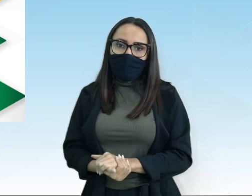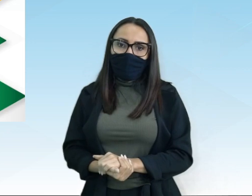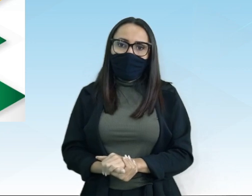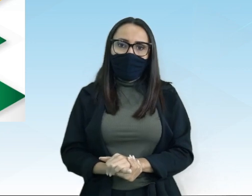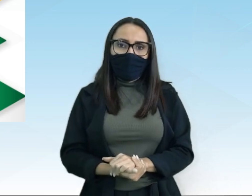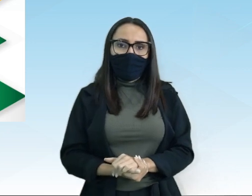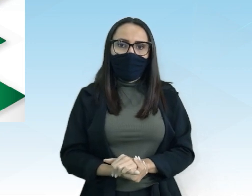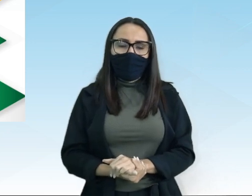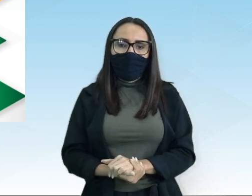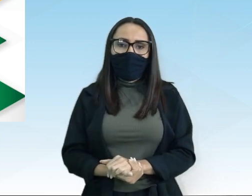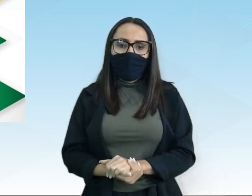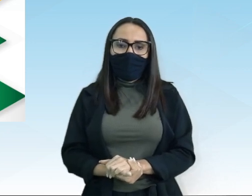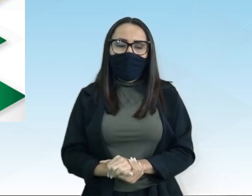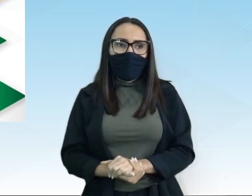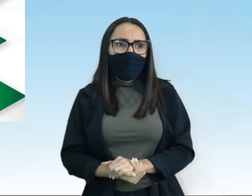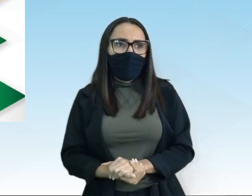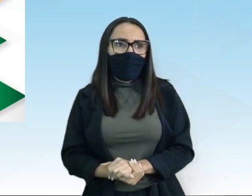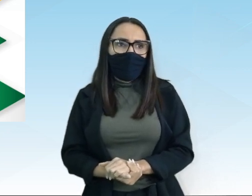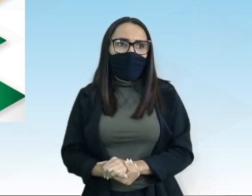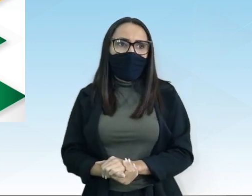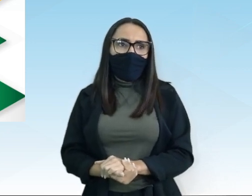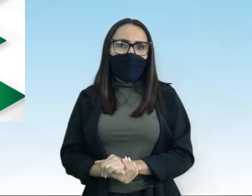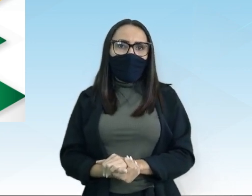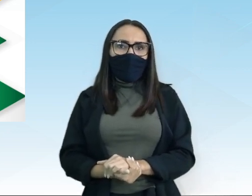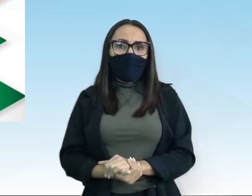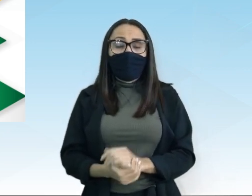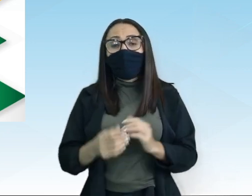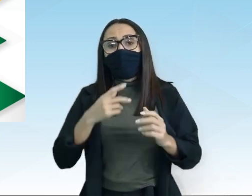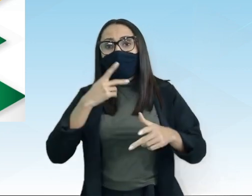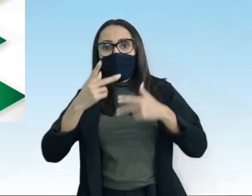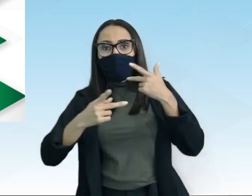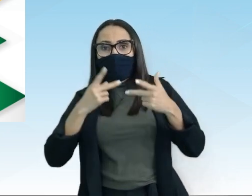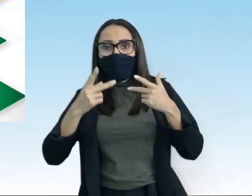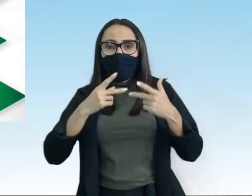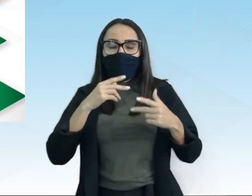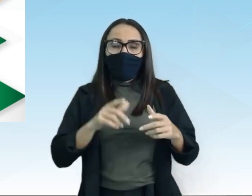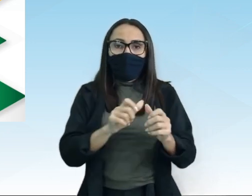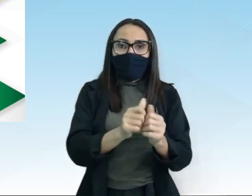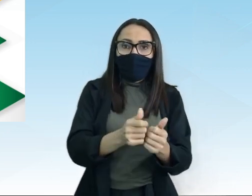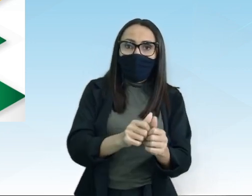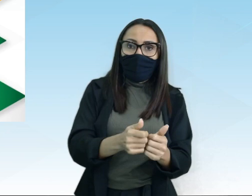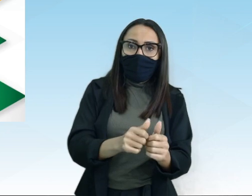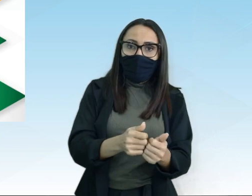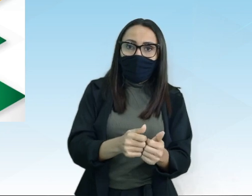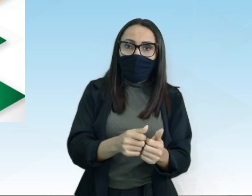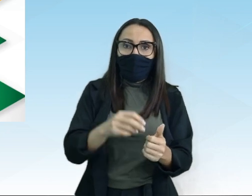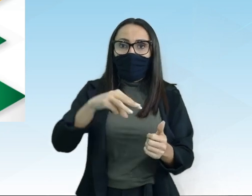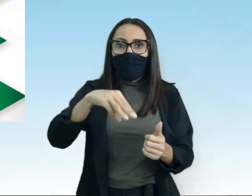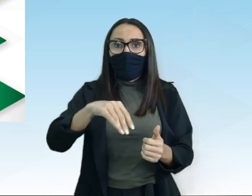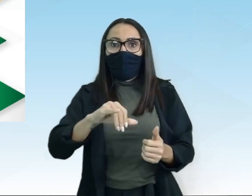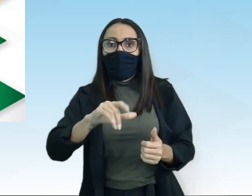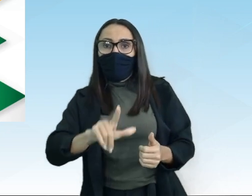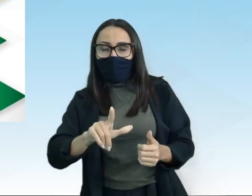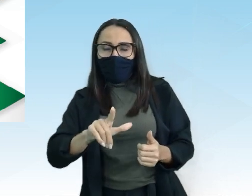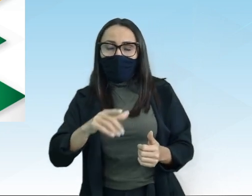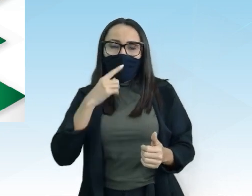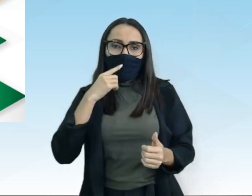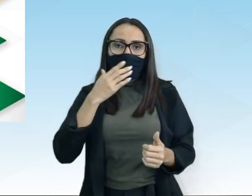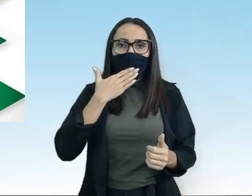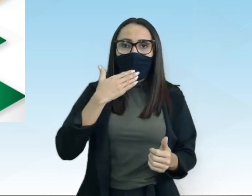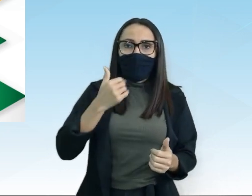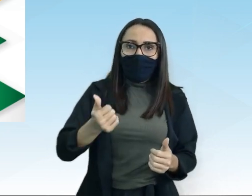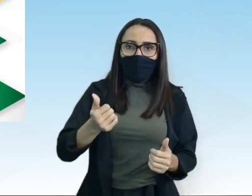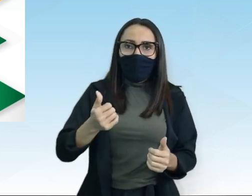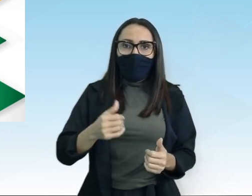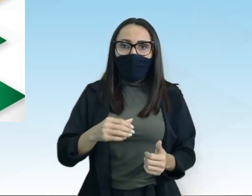literário. Vamos ver, vício de fala. Para dizerem milho, dizem mil. Para melhor,